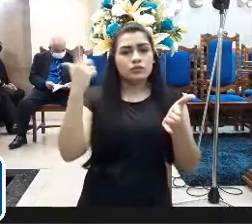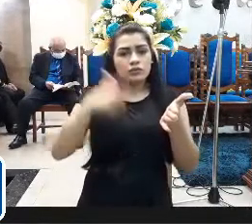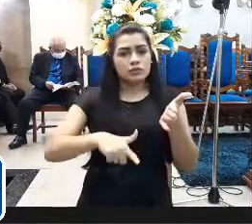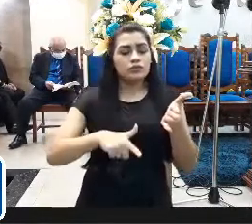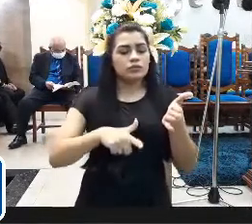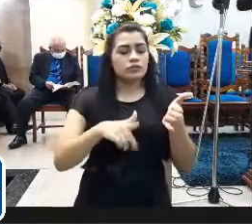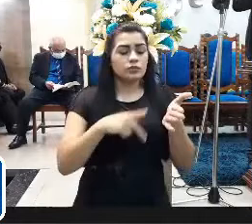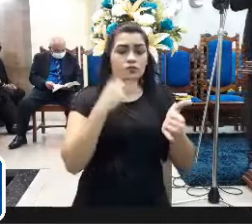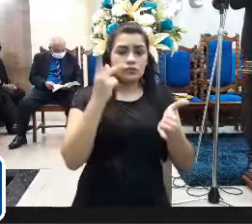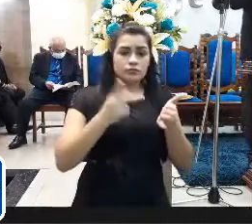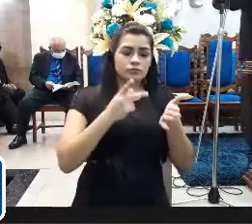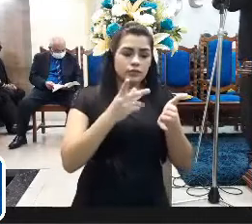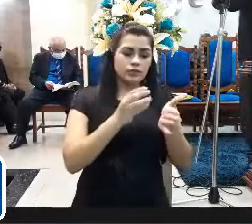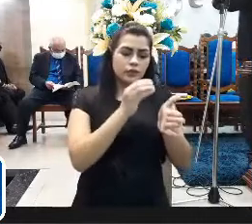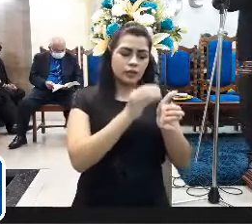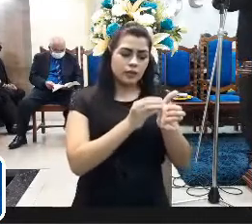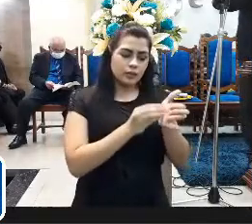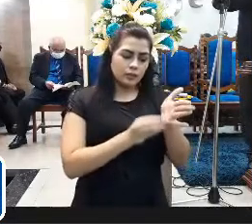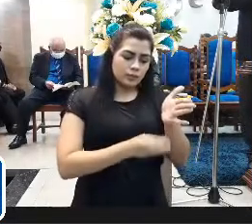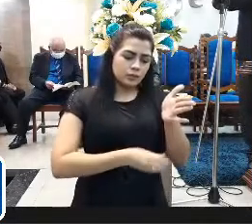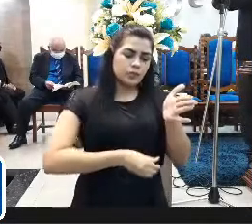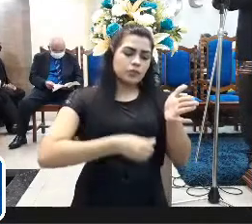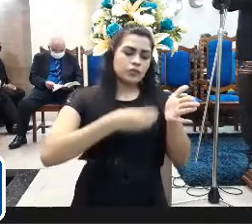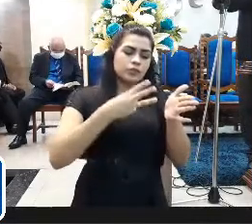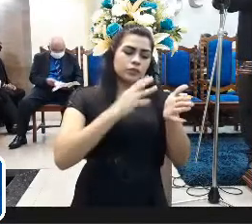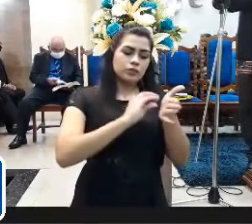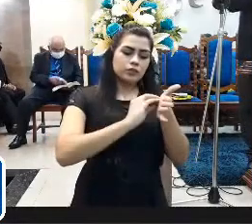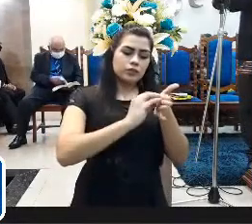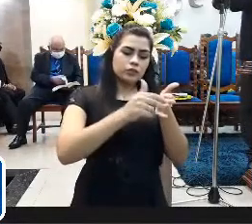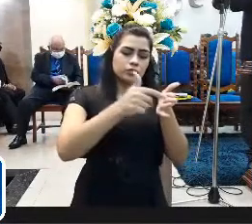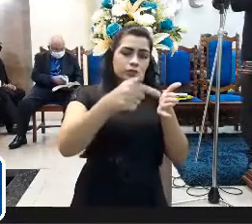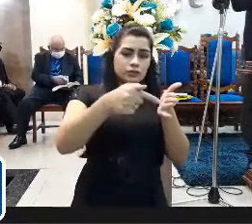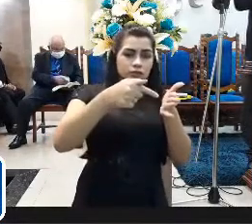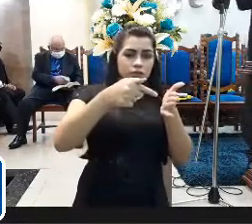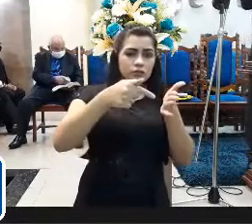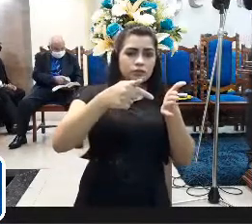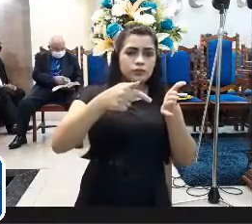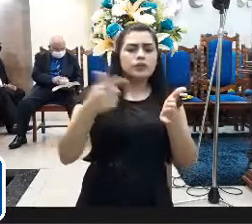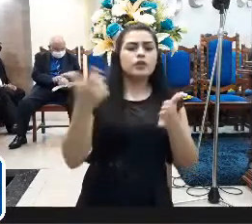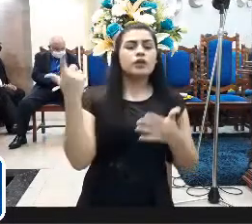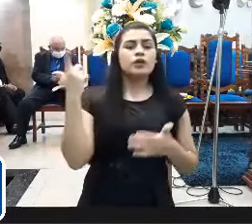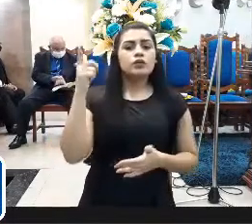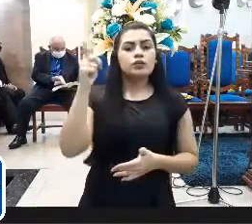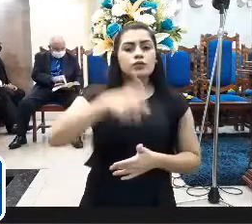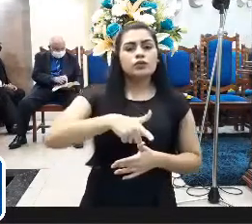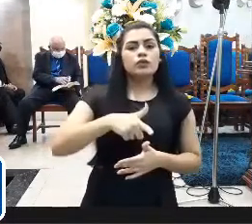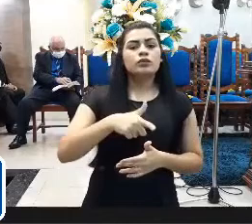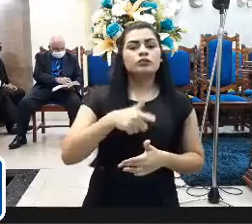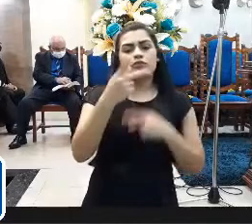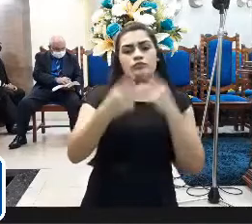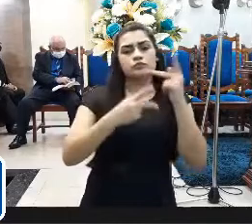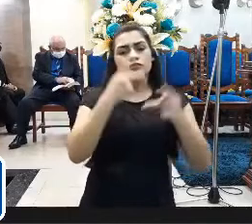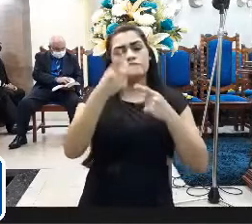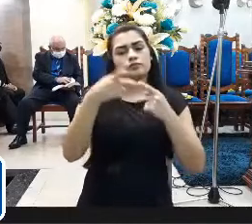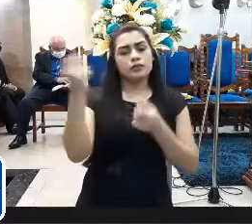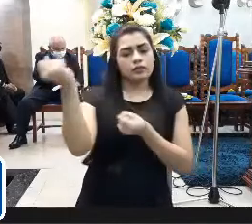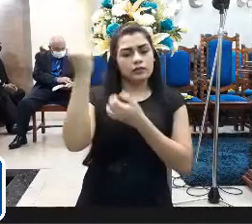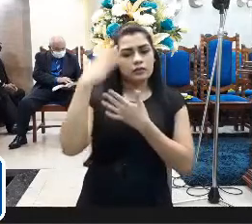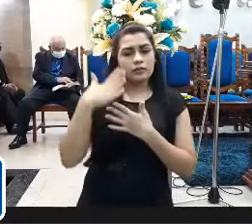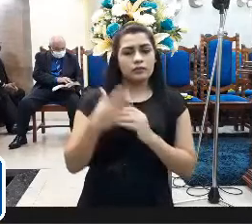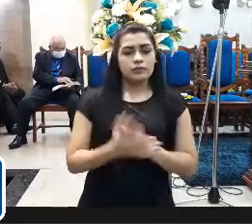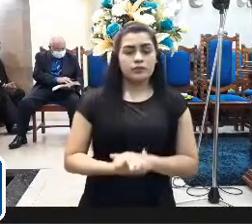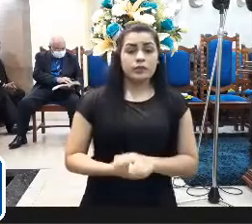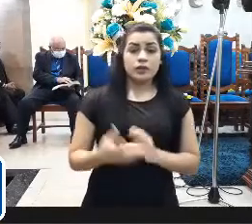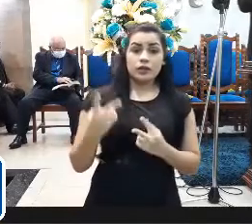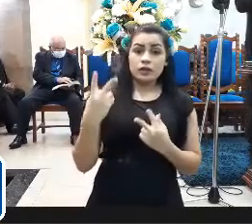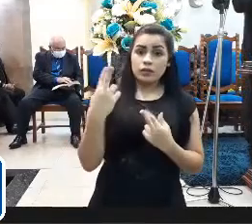3 e 7, fala da graça de novo. E aqui é interessante, né? Que no 3 e 7, ele vai dizer: do mesmo modo,